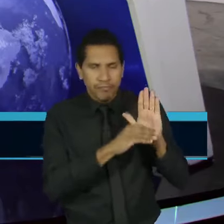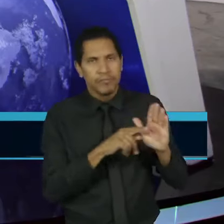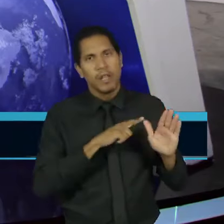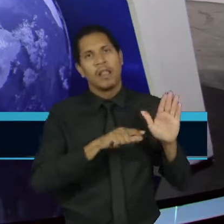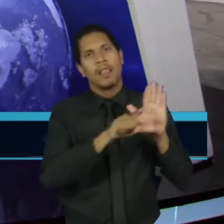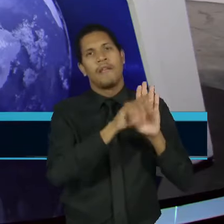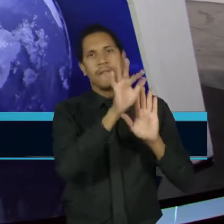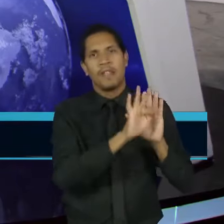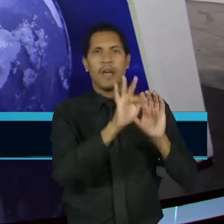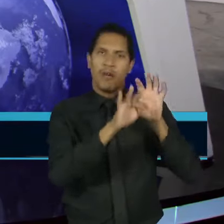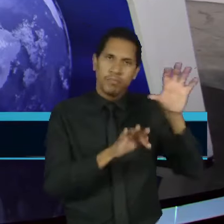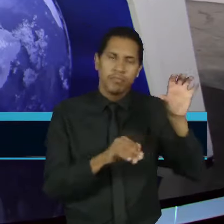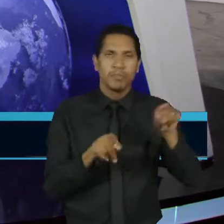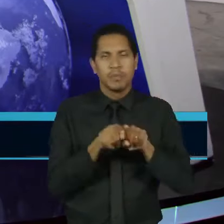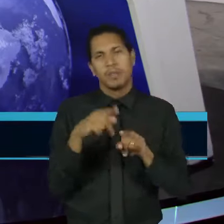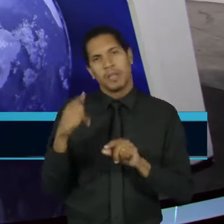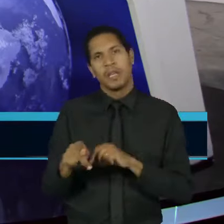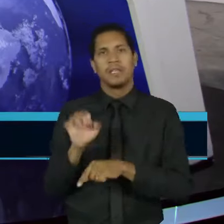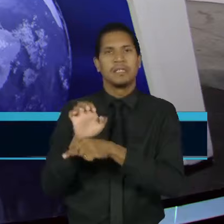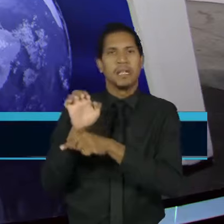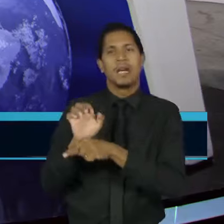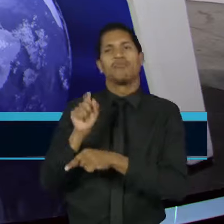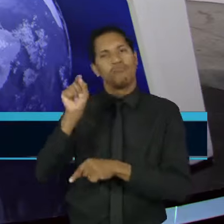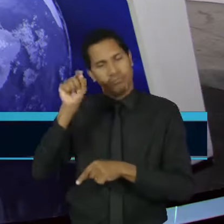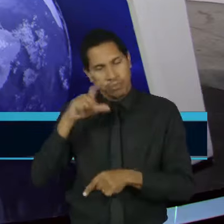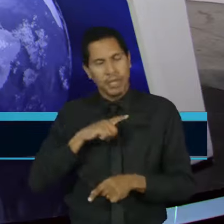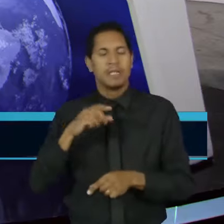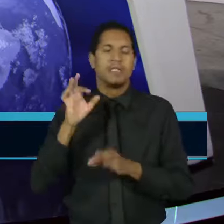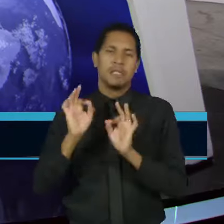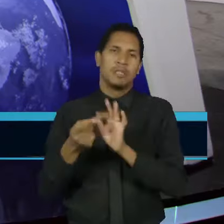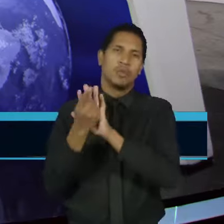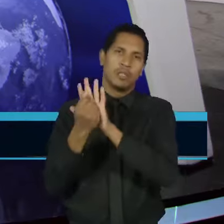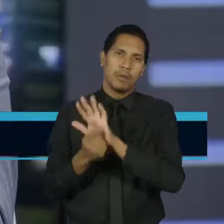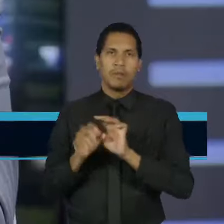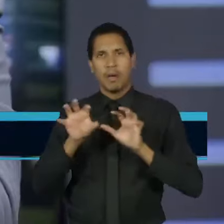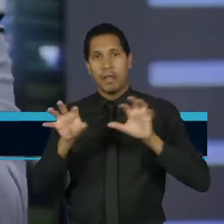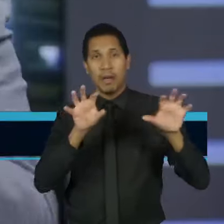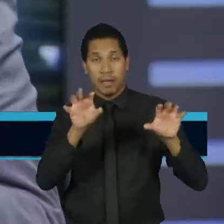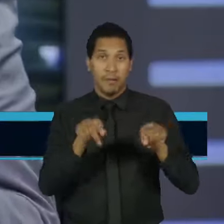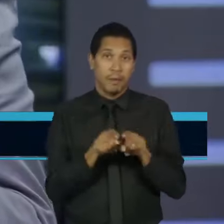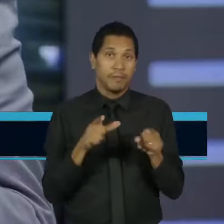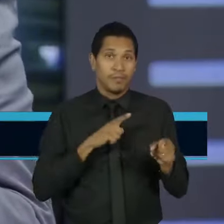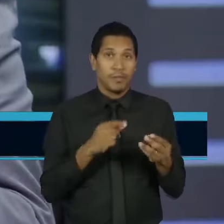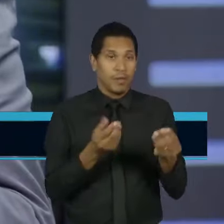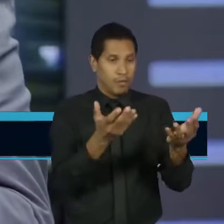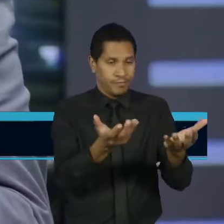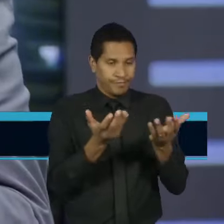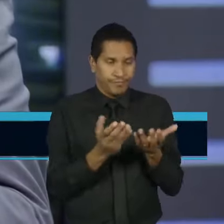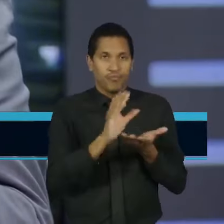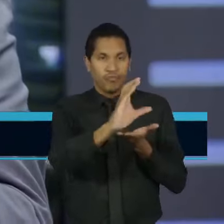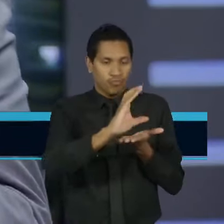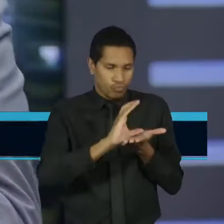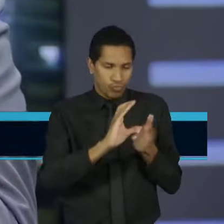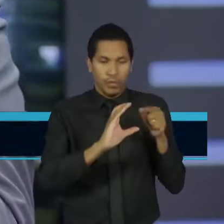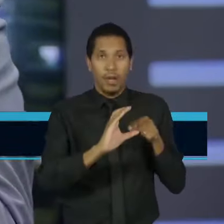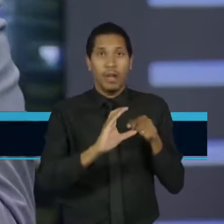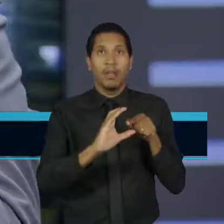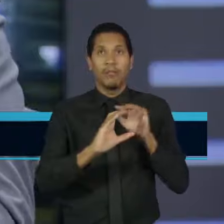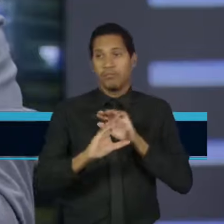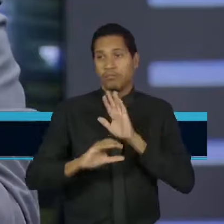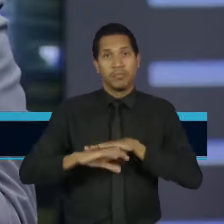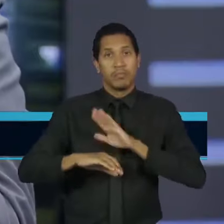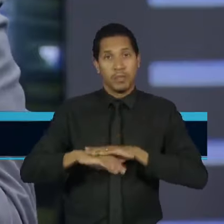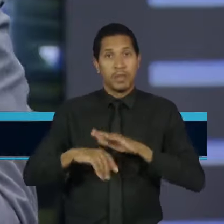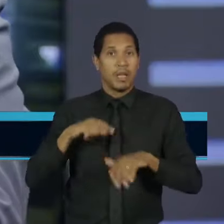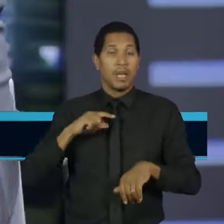para os órgãos federais, ligados para a Justiça Federal, dos tribunais superiores. Então, eles recebem essa dotação orçamentária e eles mesmos